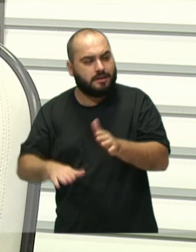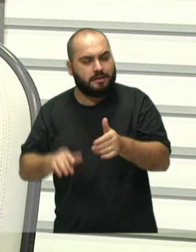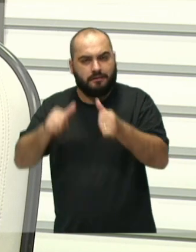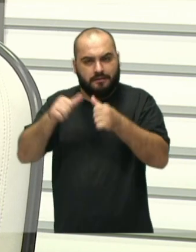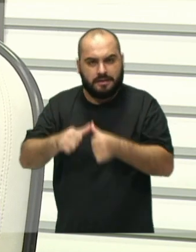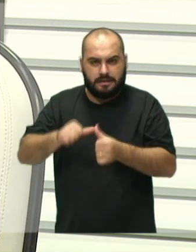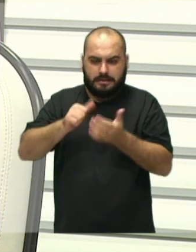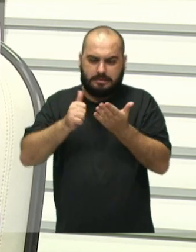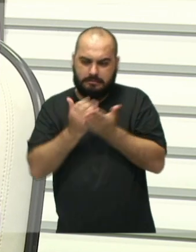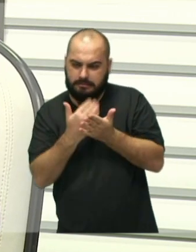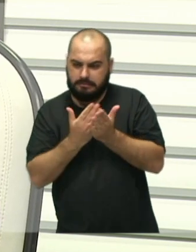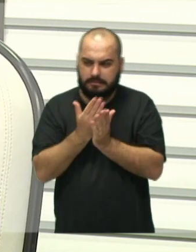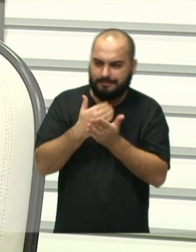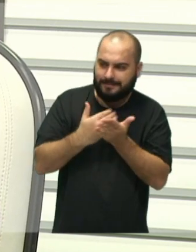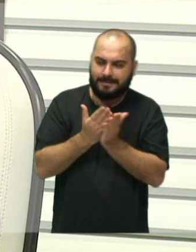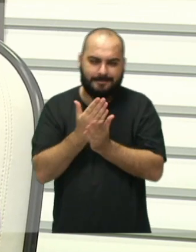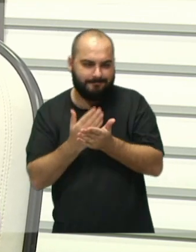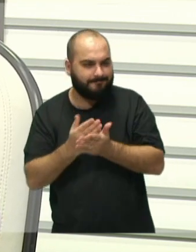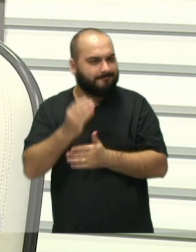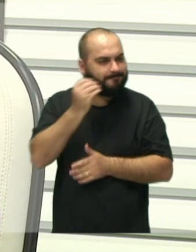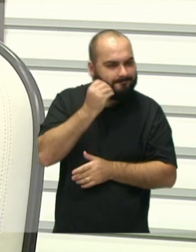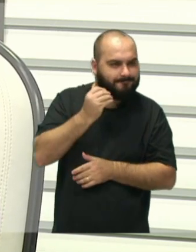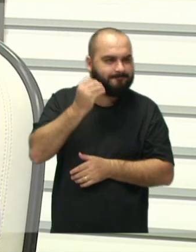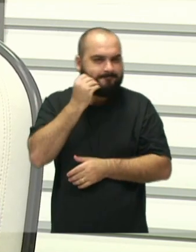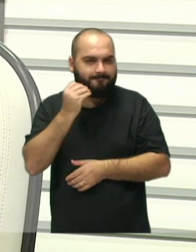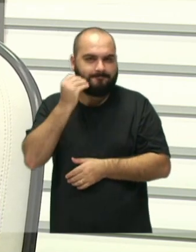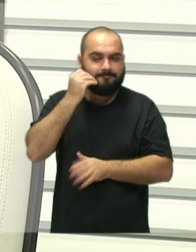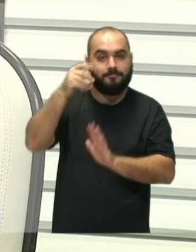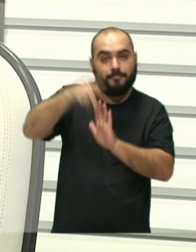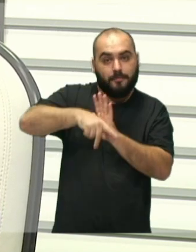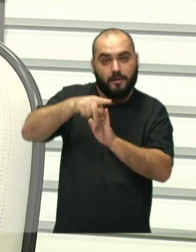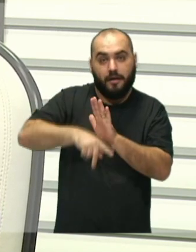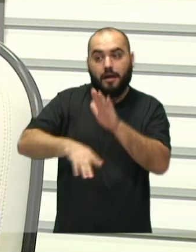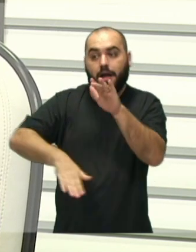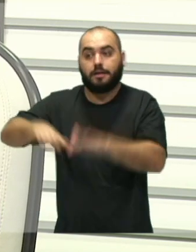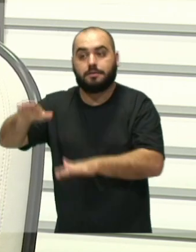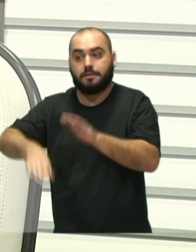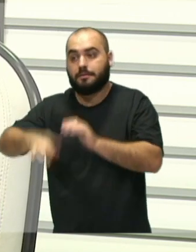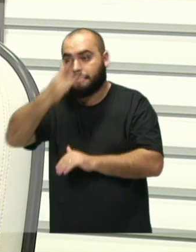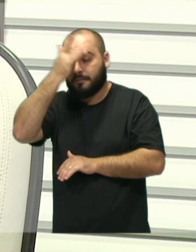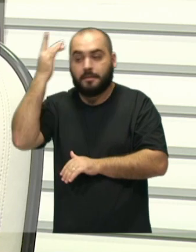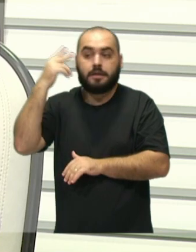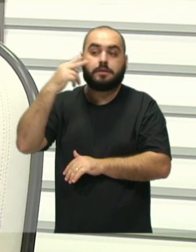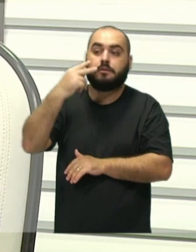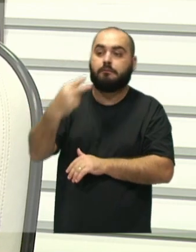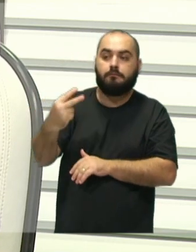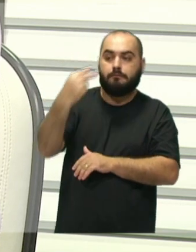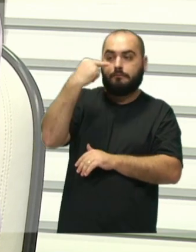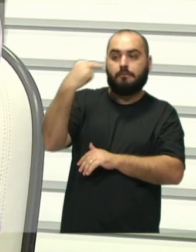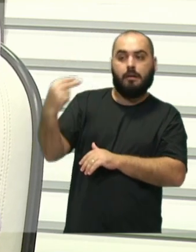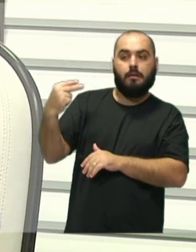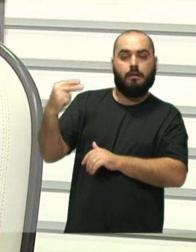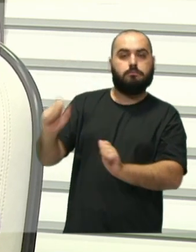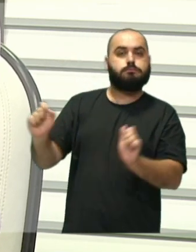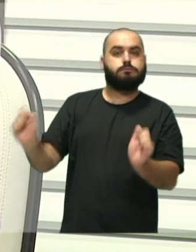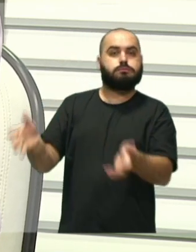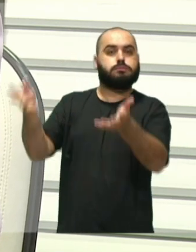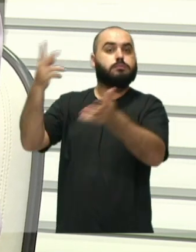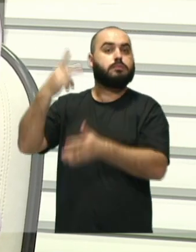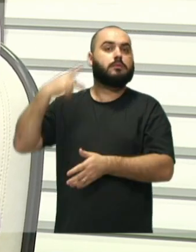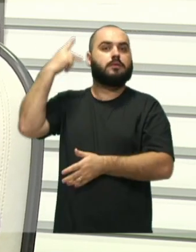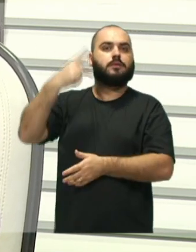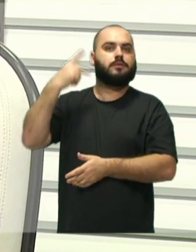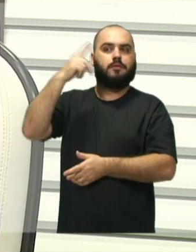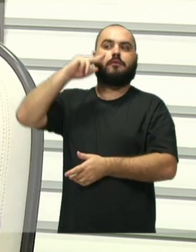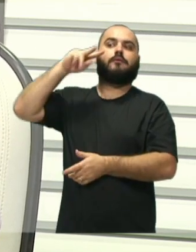para que possa o projeto e ela fez as pessoas é de uma forma potencializar politicamente